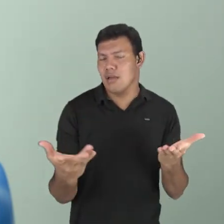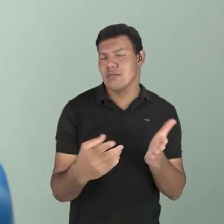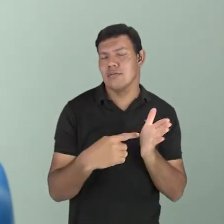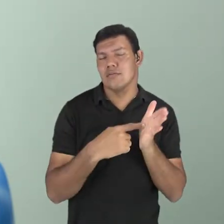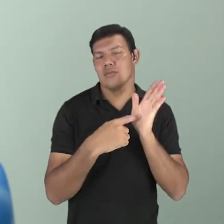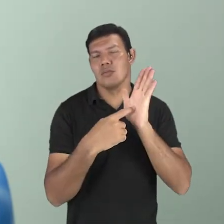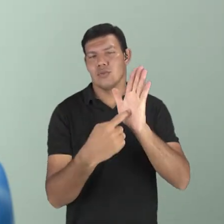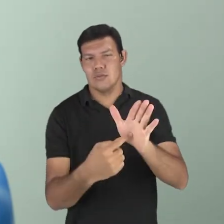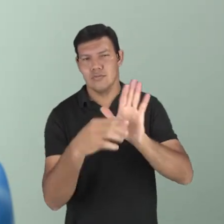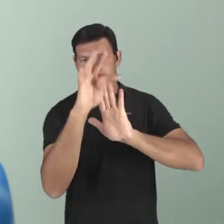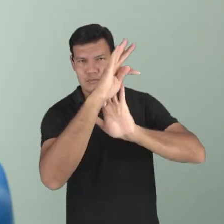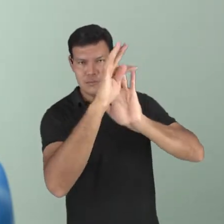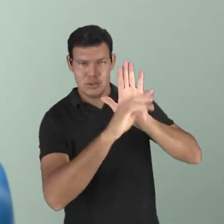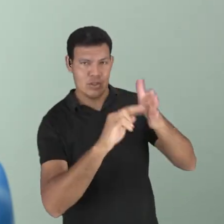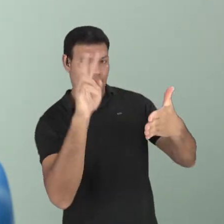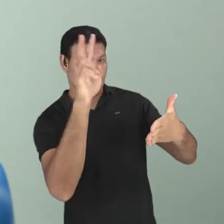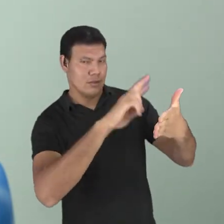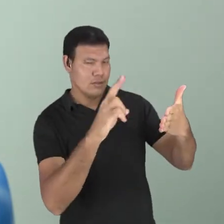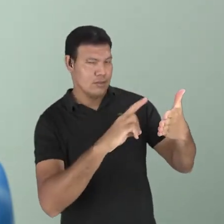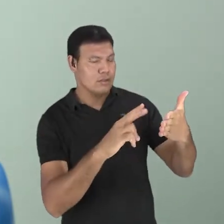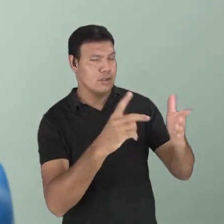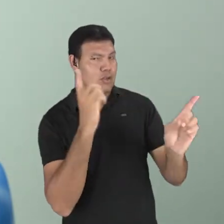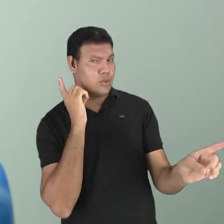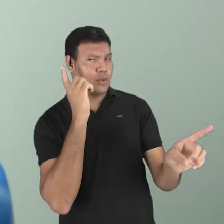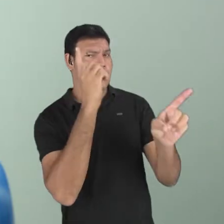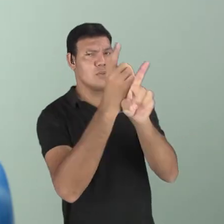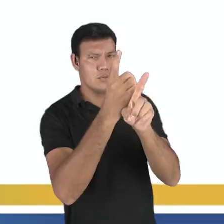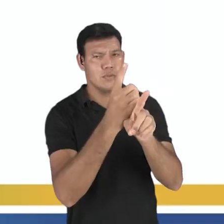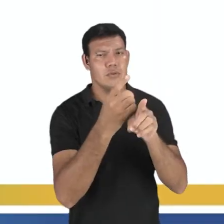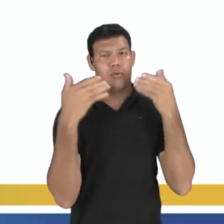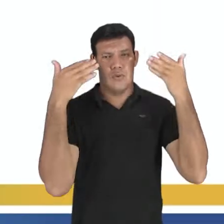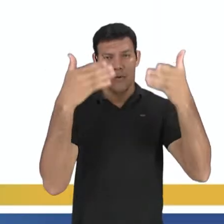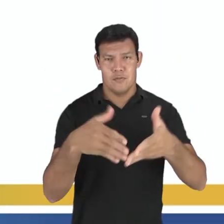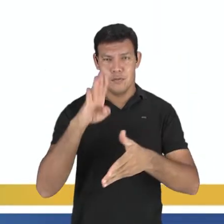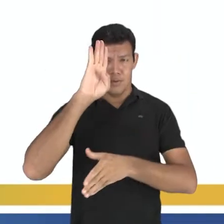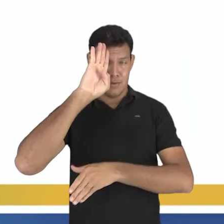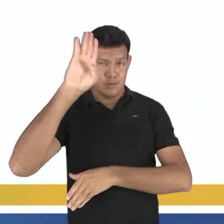de início qual é a ideia central dele? Observe.